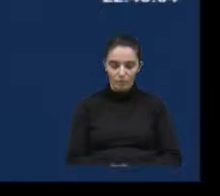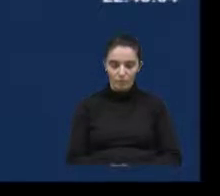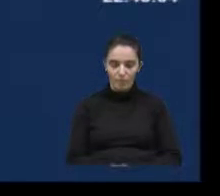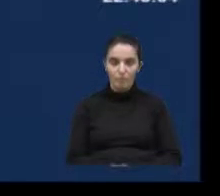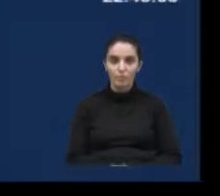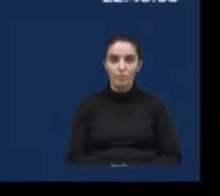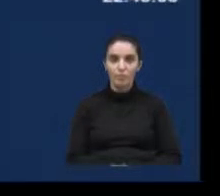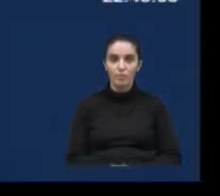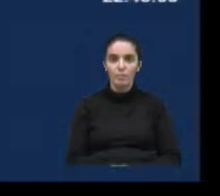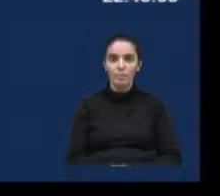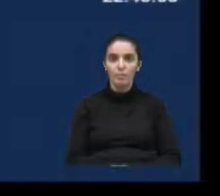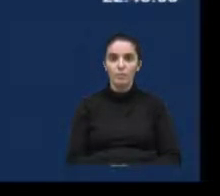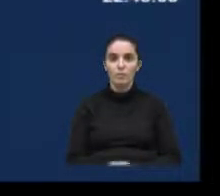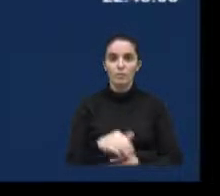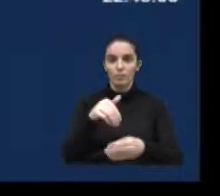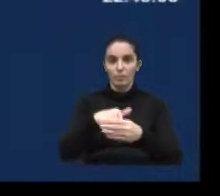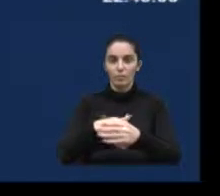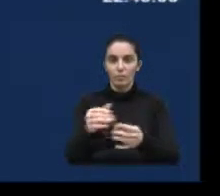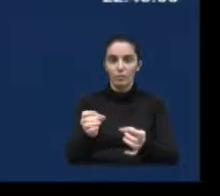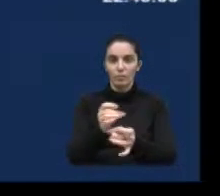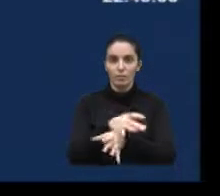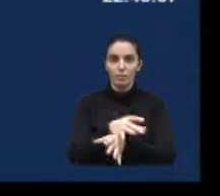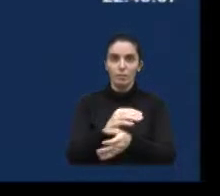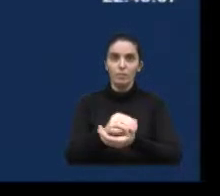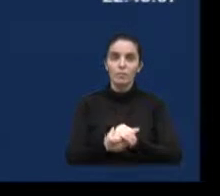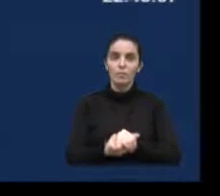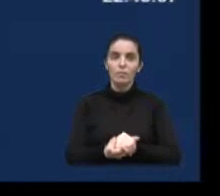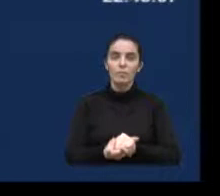Está encerrada a votação.